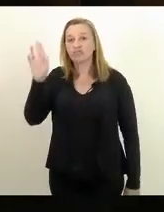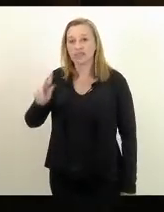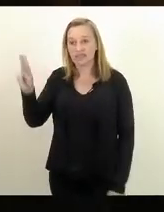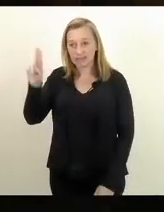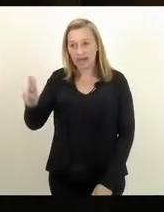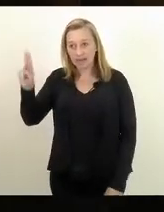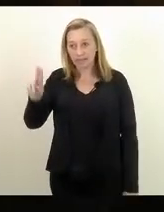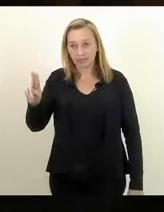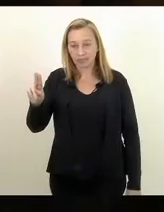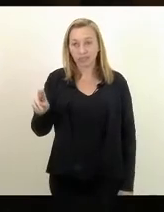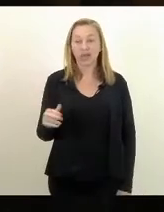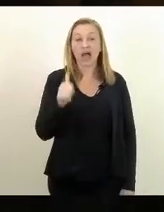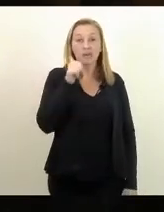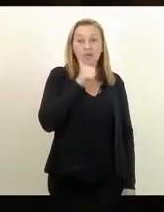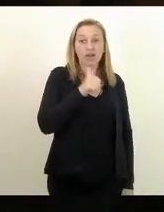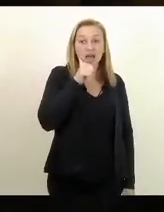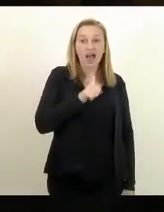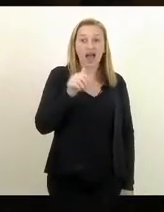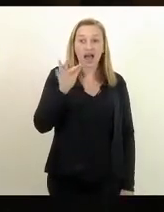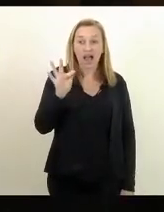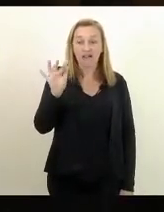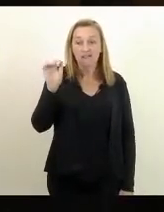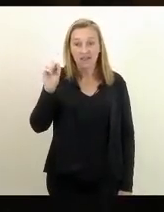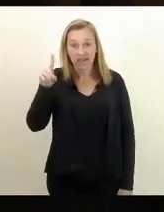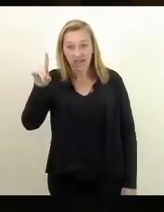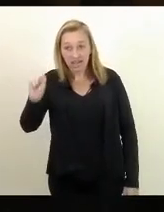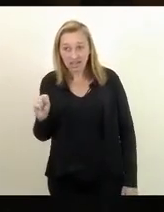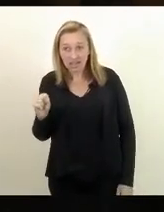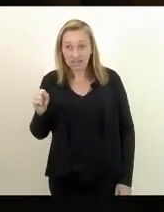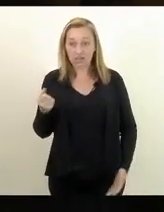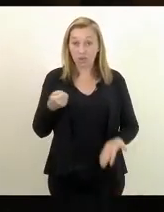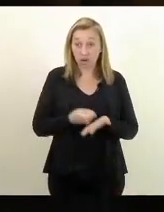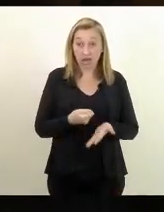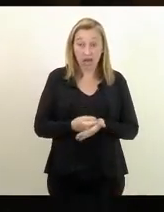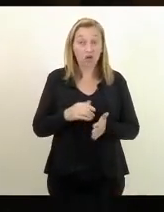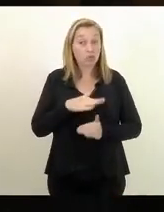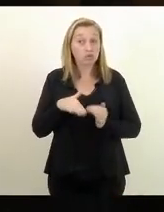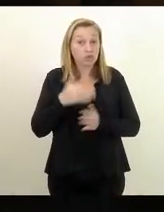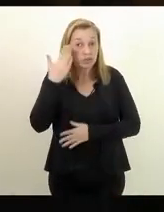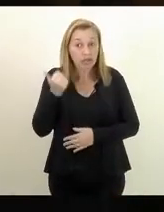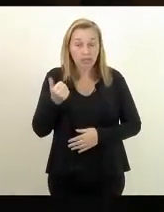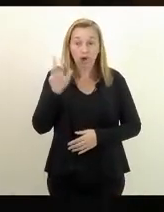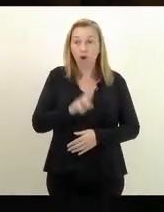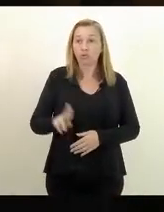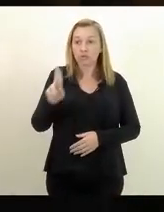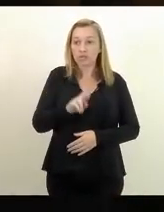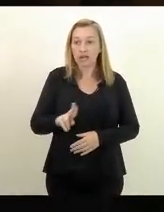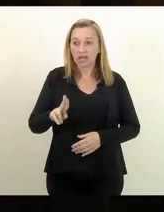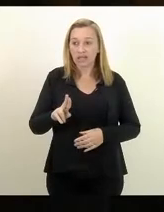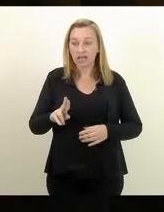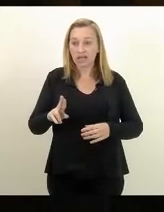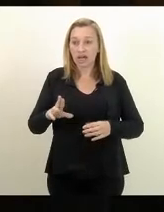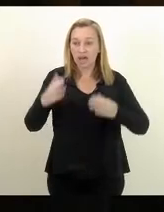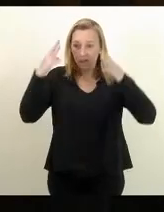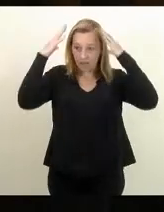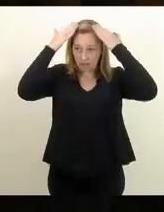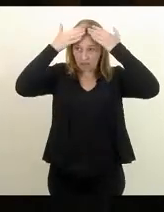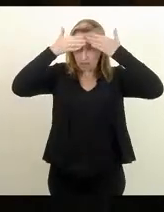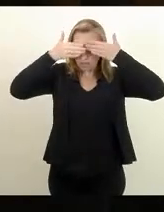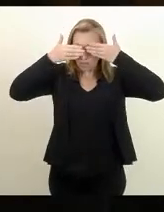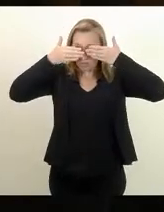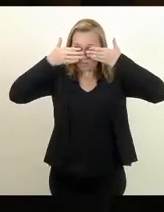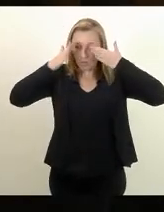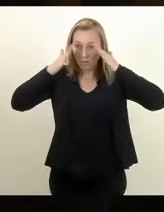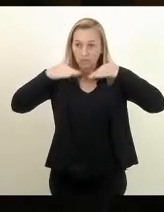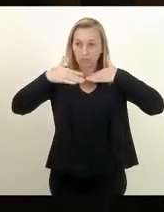As mulheres afegãs são obrigadas, como todo mundo sabe, a utilizarem a burca que cobre dos pés à